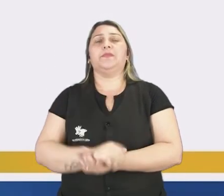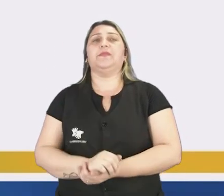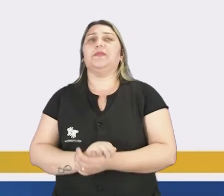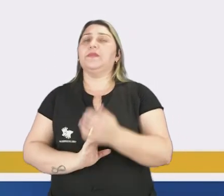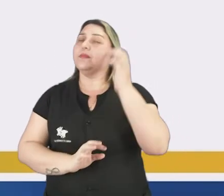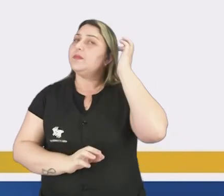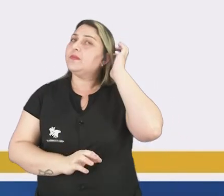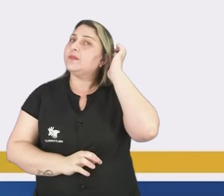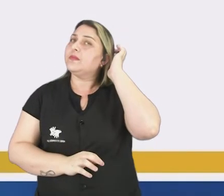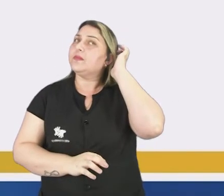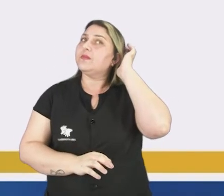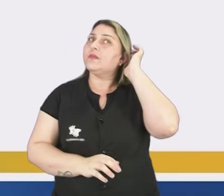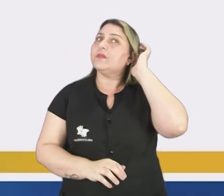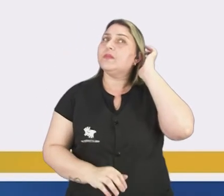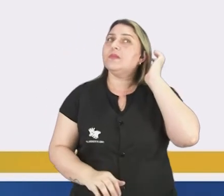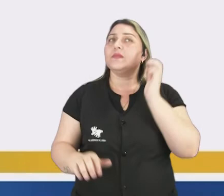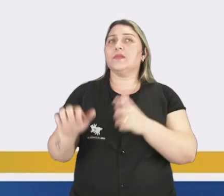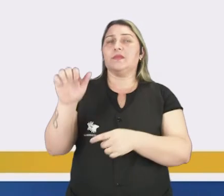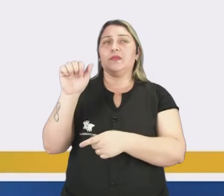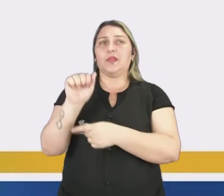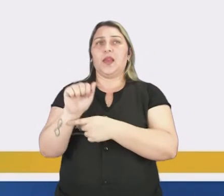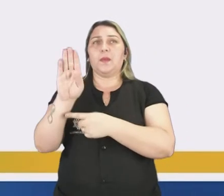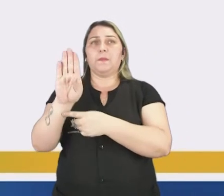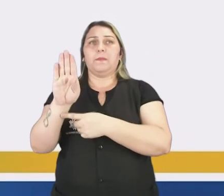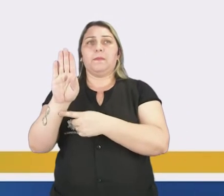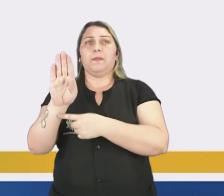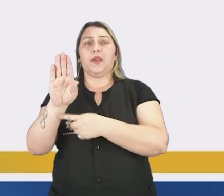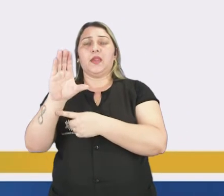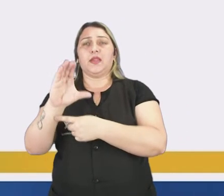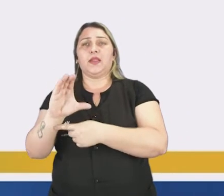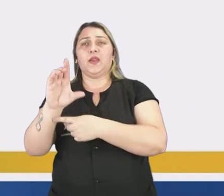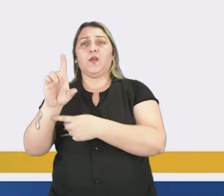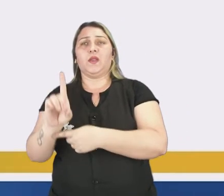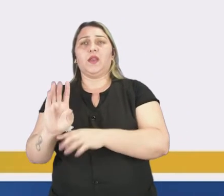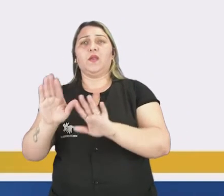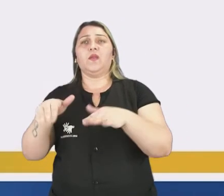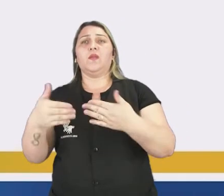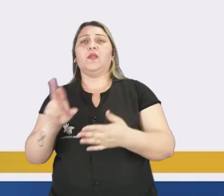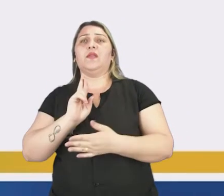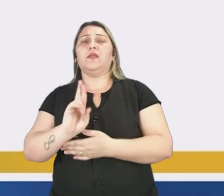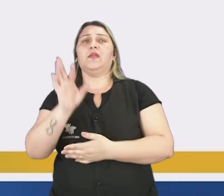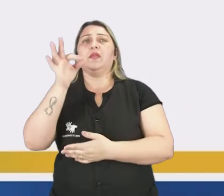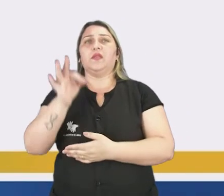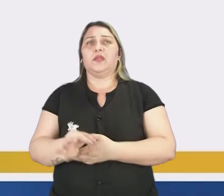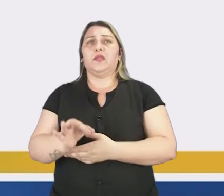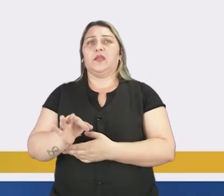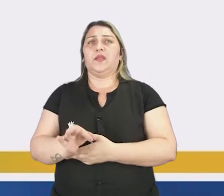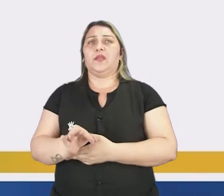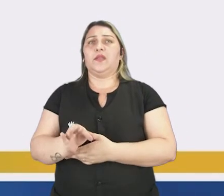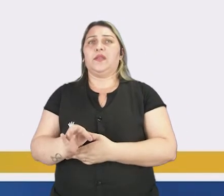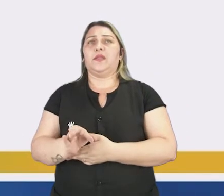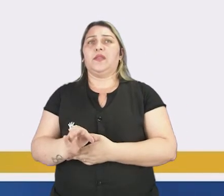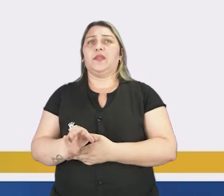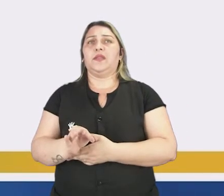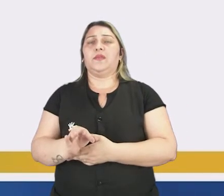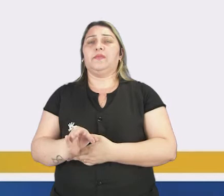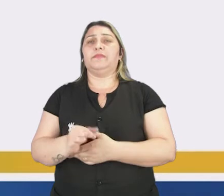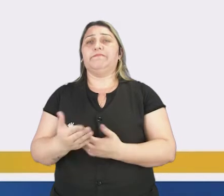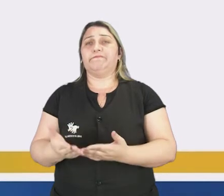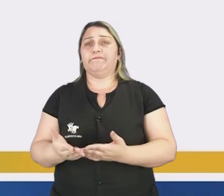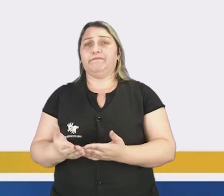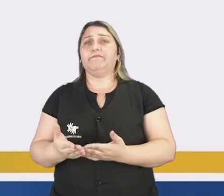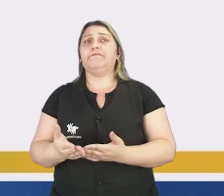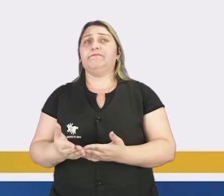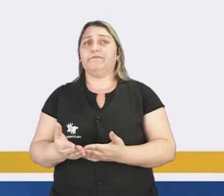Então, temos aí a alternativa A, provoca a contaminação do solo do lençol freático. Sim, ela